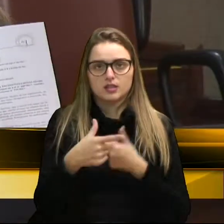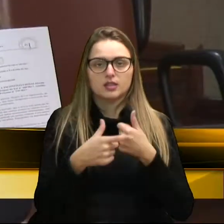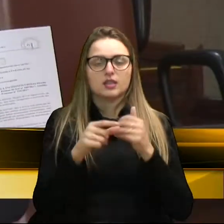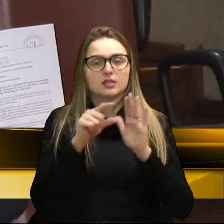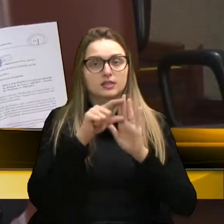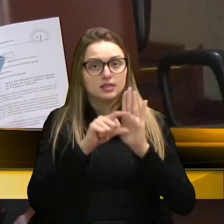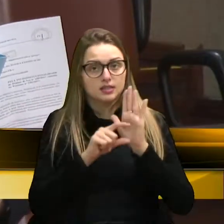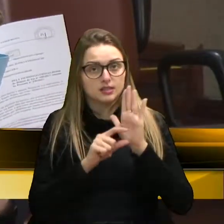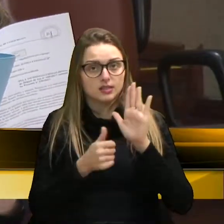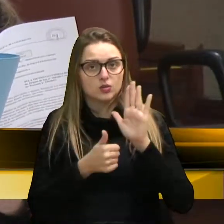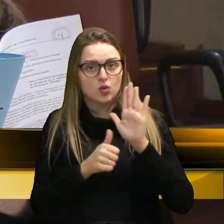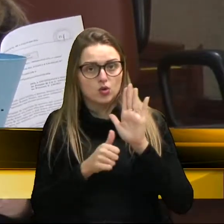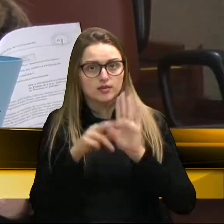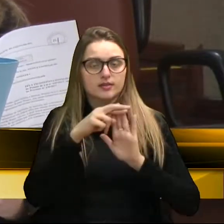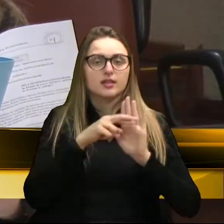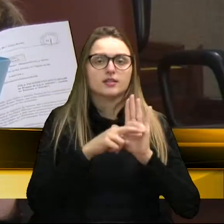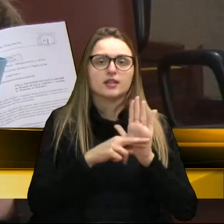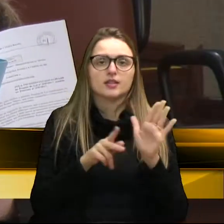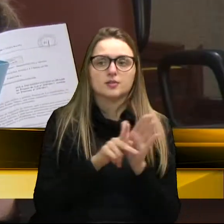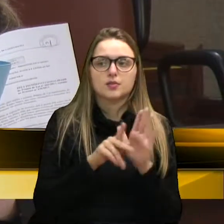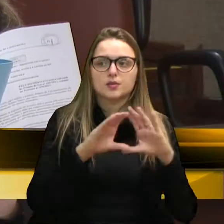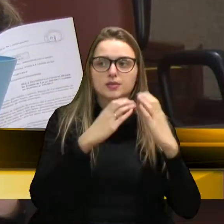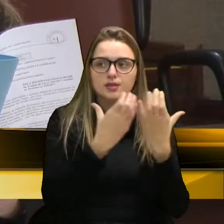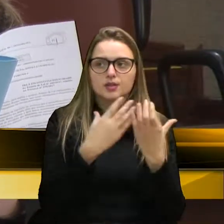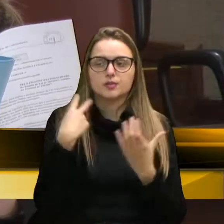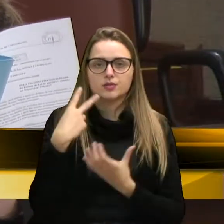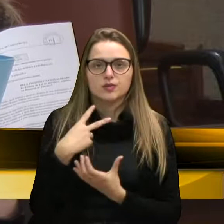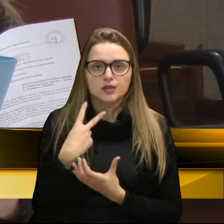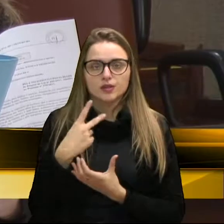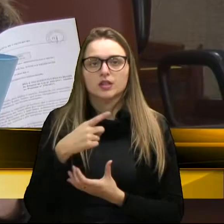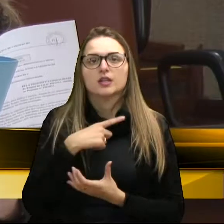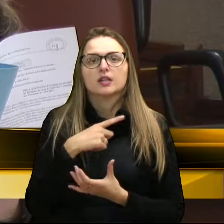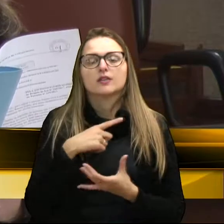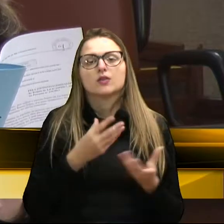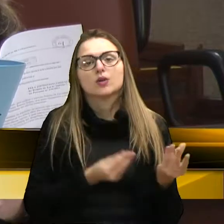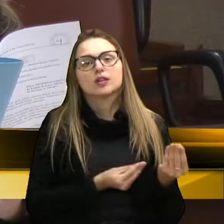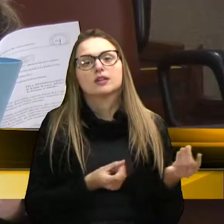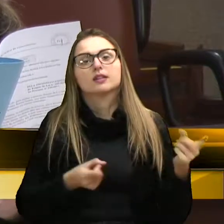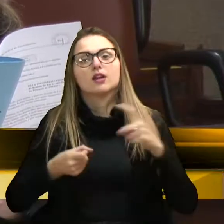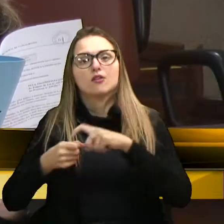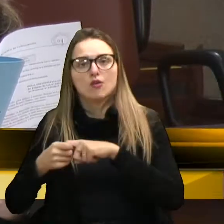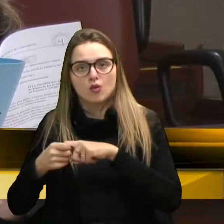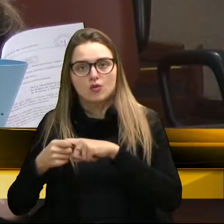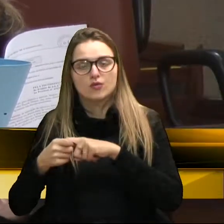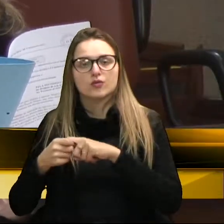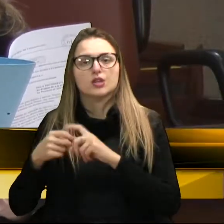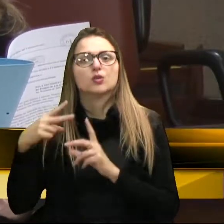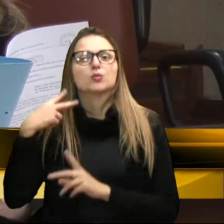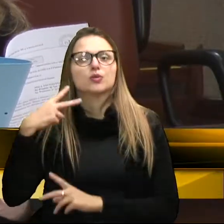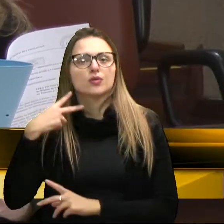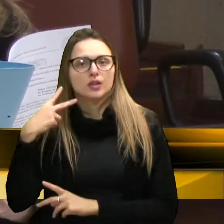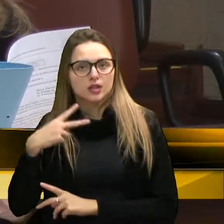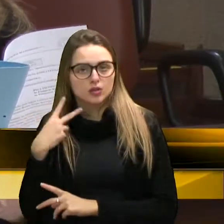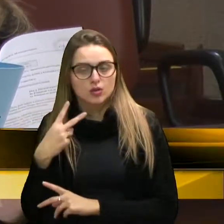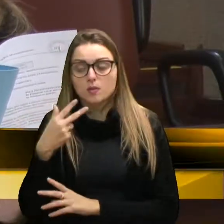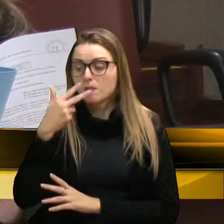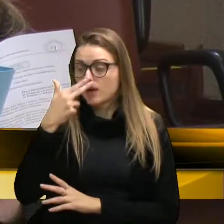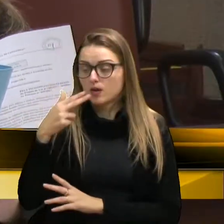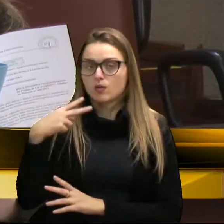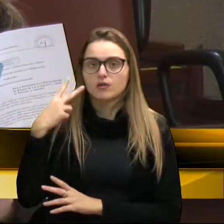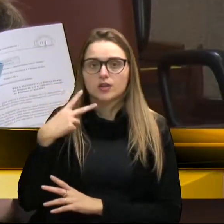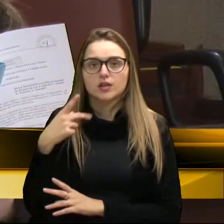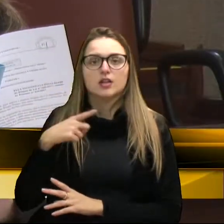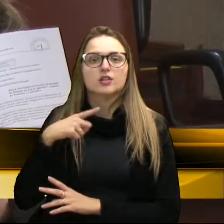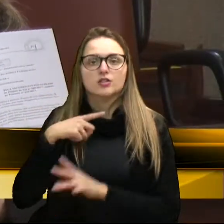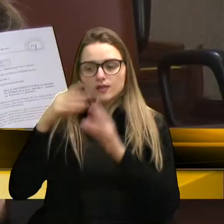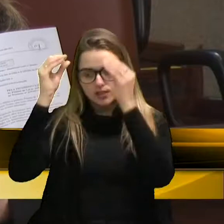inciso 11 do regime interno desta Casa Legislativa, foi baixado ao autor o presente projeto para que o mesmo tomasse ciência